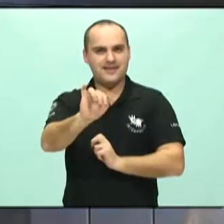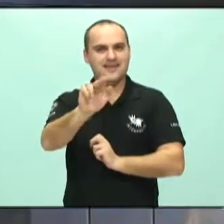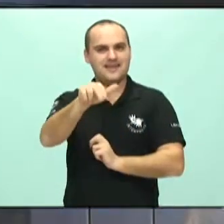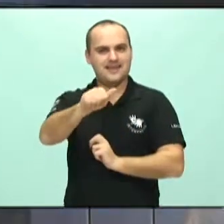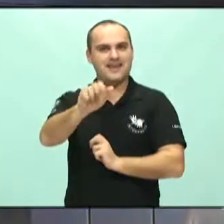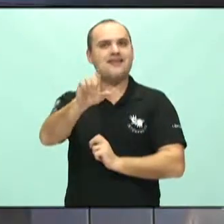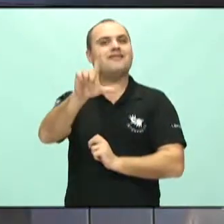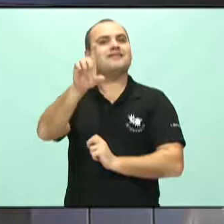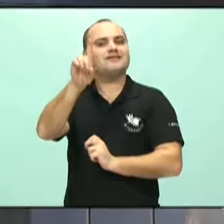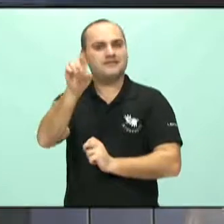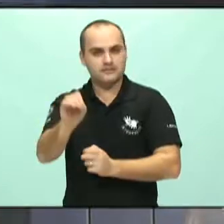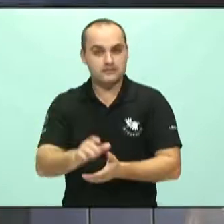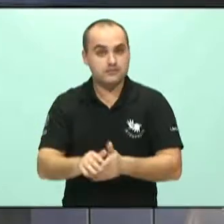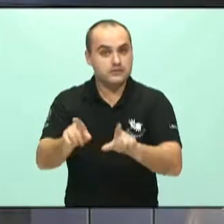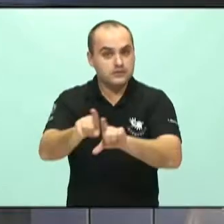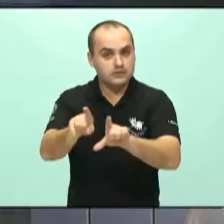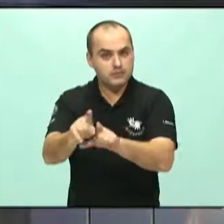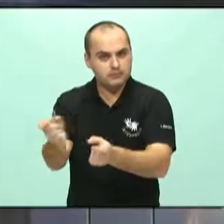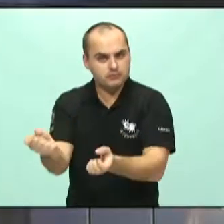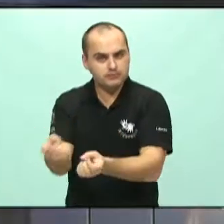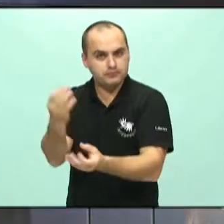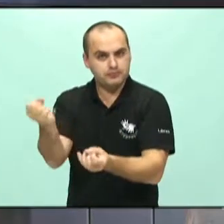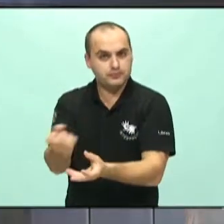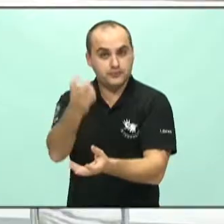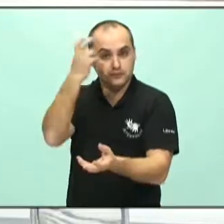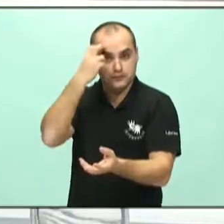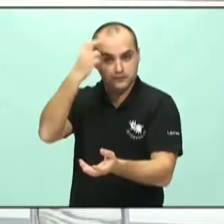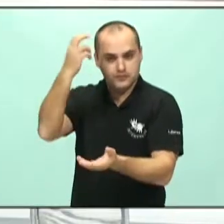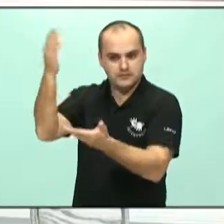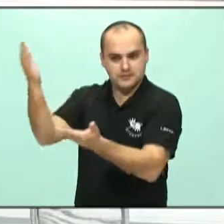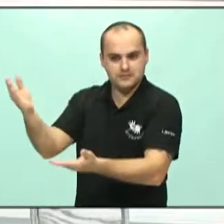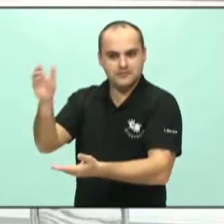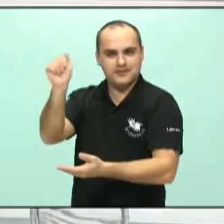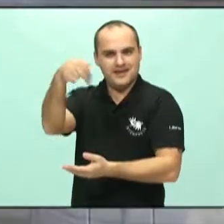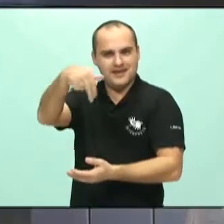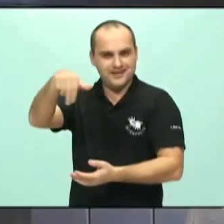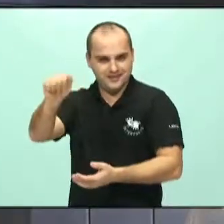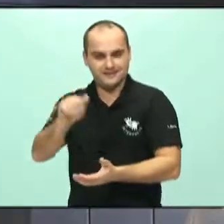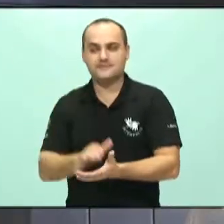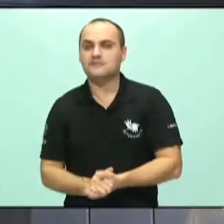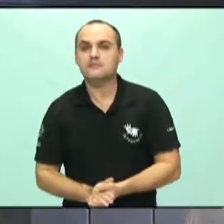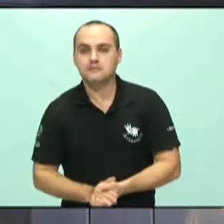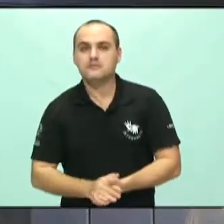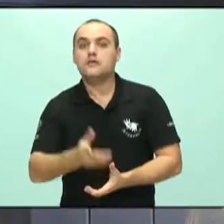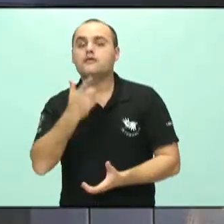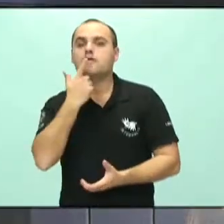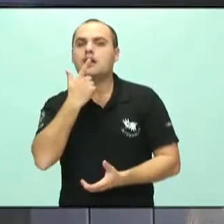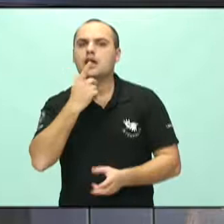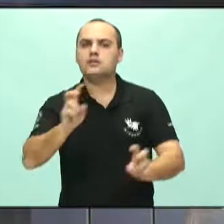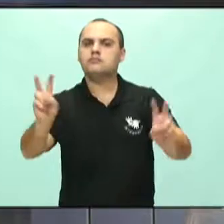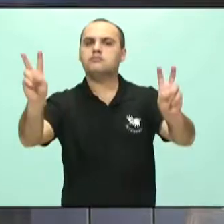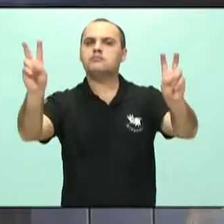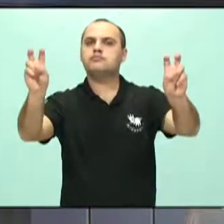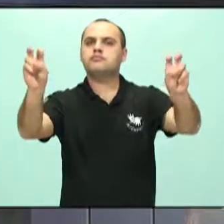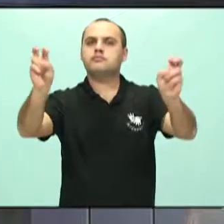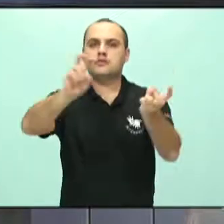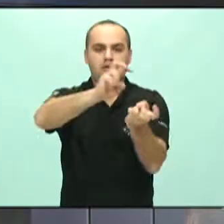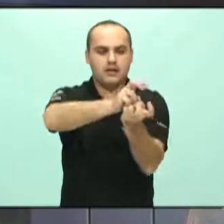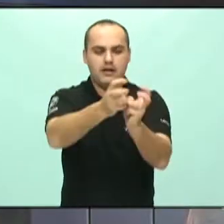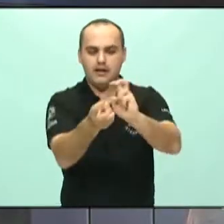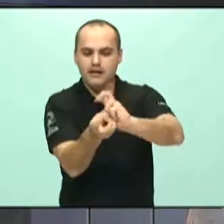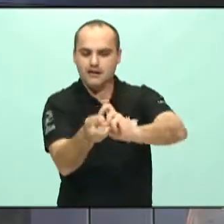também a produtora cultural Ana Clara Marques. Nós estamos falando a respeito do projeto Capoeira Pedagógica, que